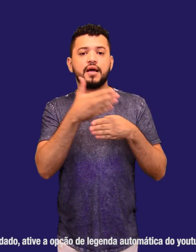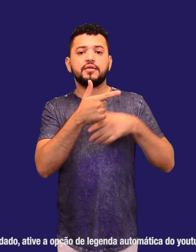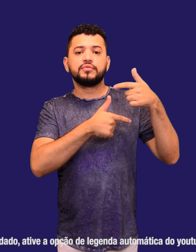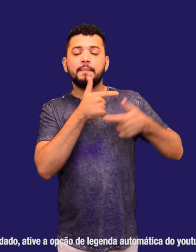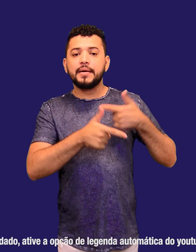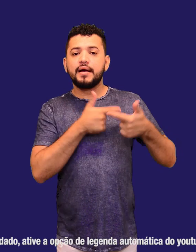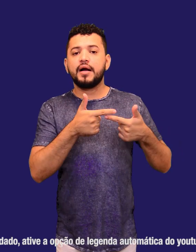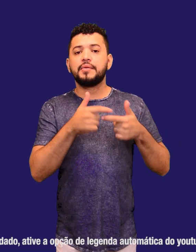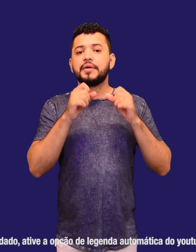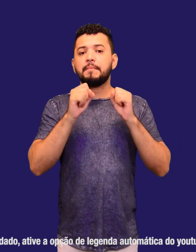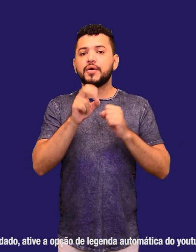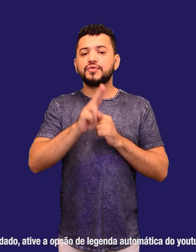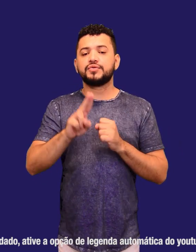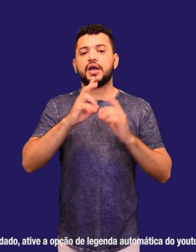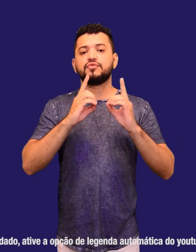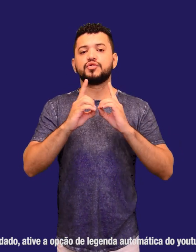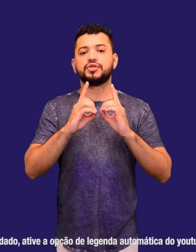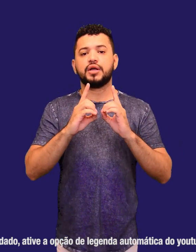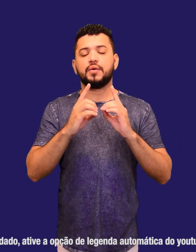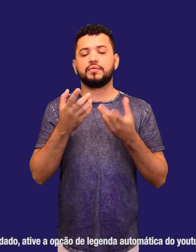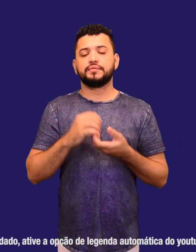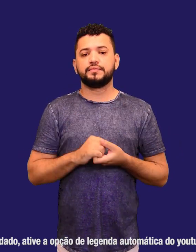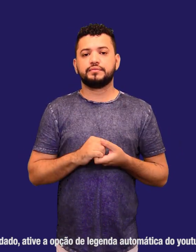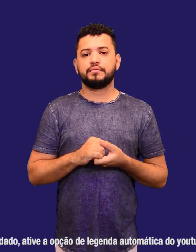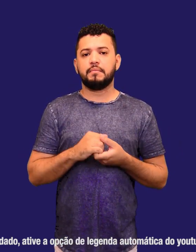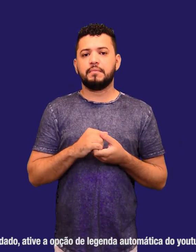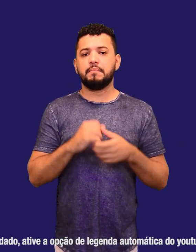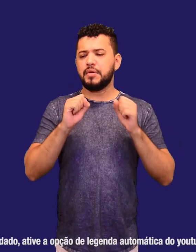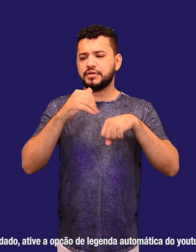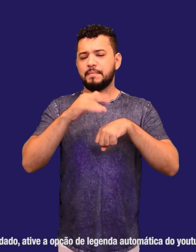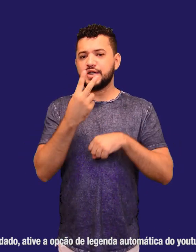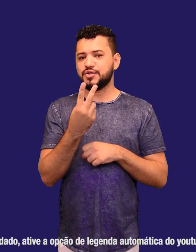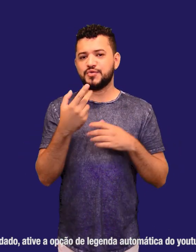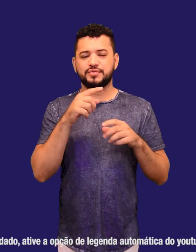trabalho e quer usar o digital a favor. Pode ser mais de 2 também, se vocês quiserem.